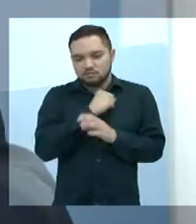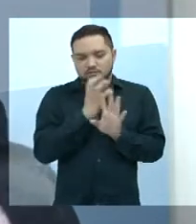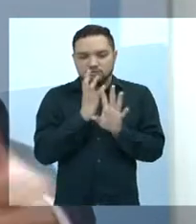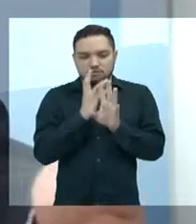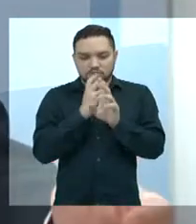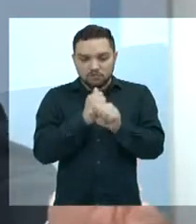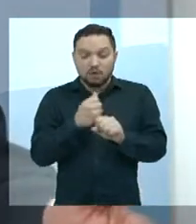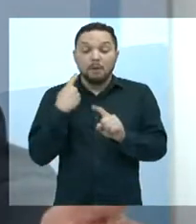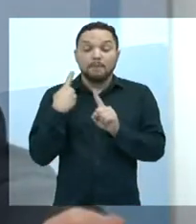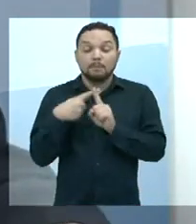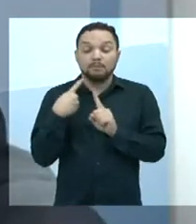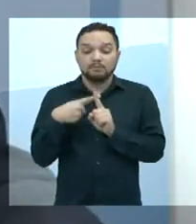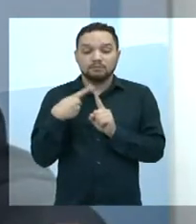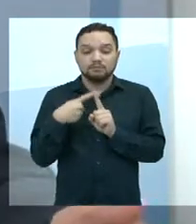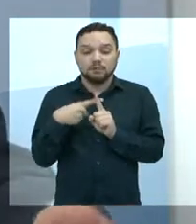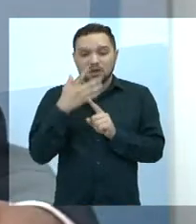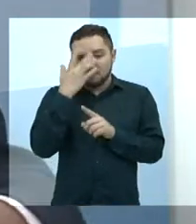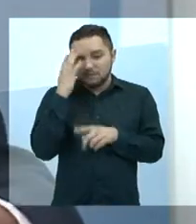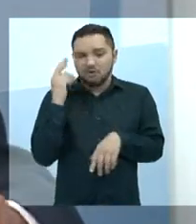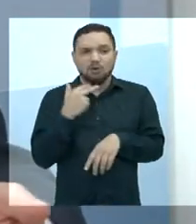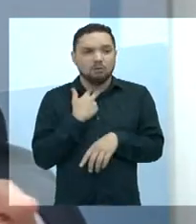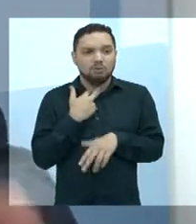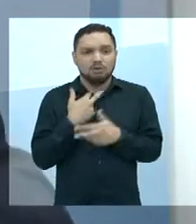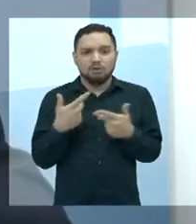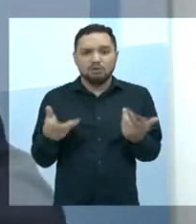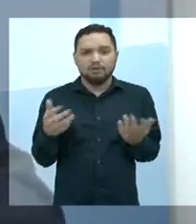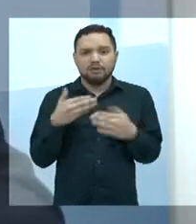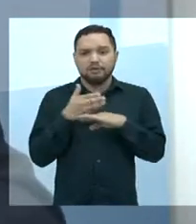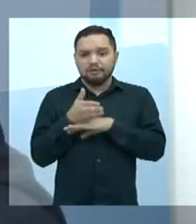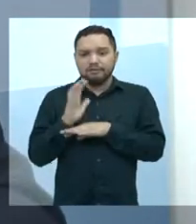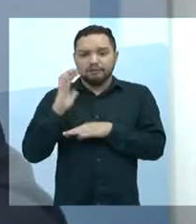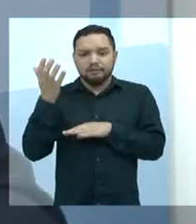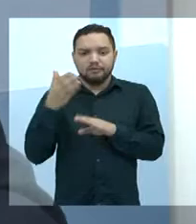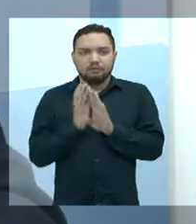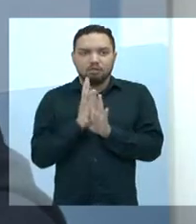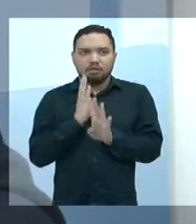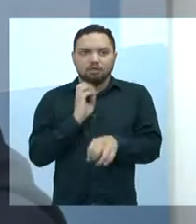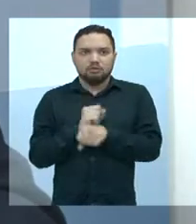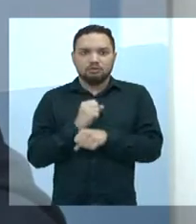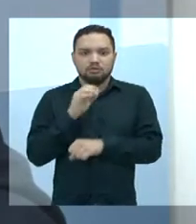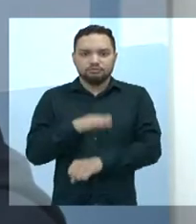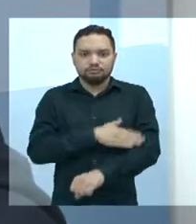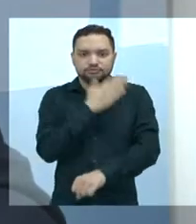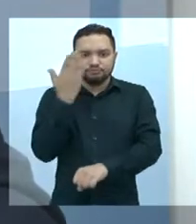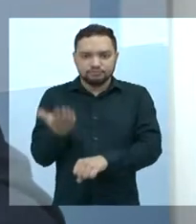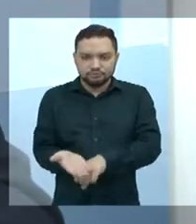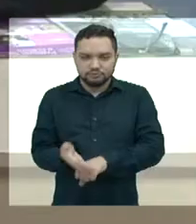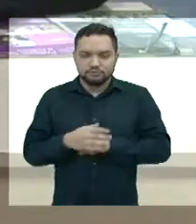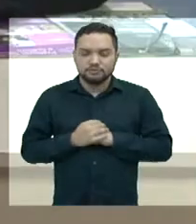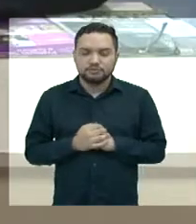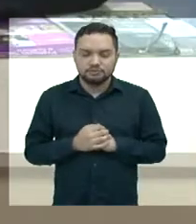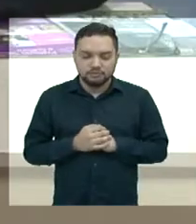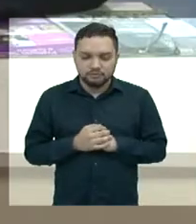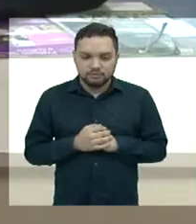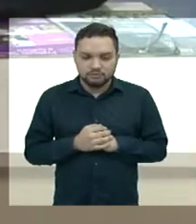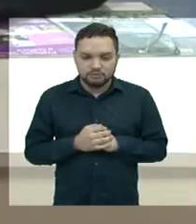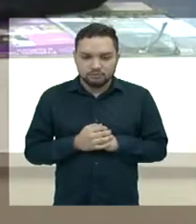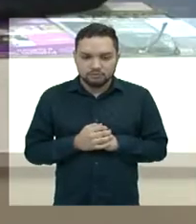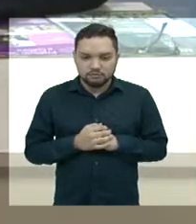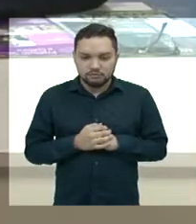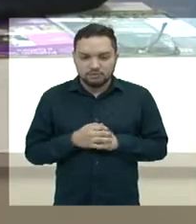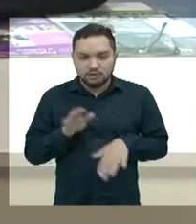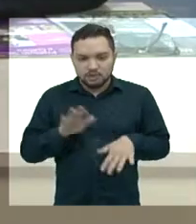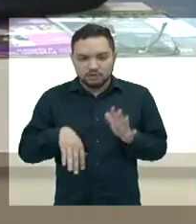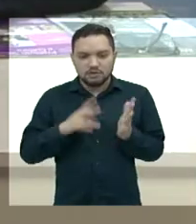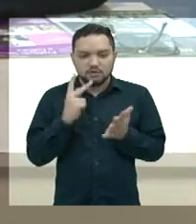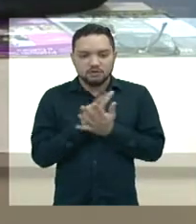tem muitos afazeres e às vezes perde muito tempo para resolver um problema numa fila. Às vezes a senhora grávida,